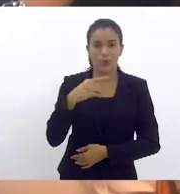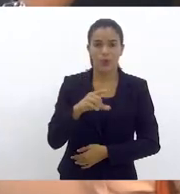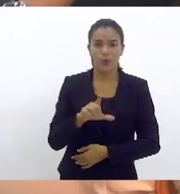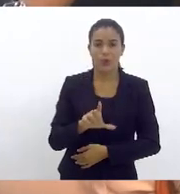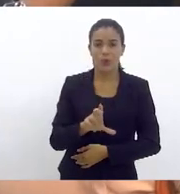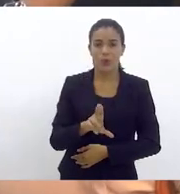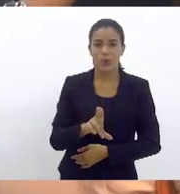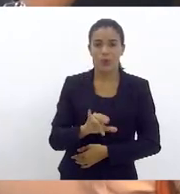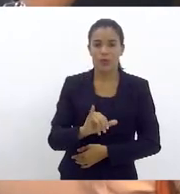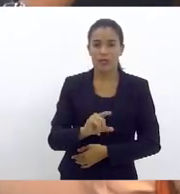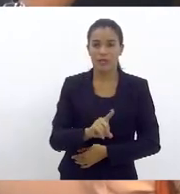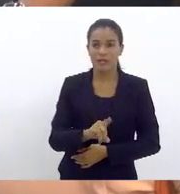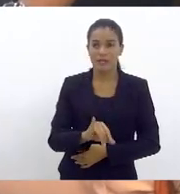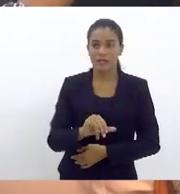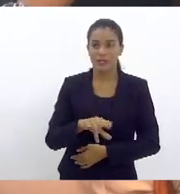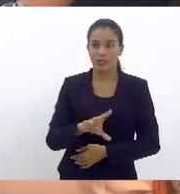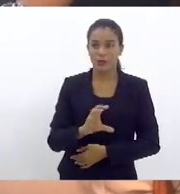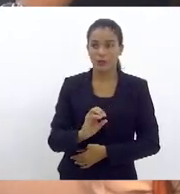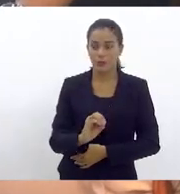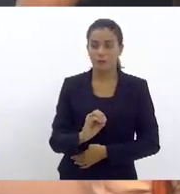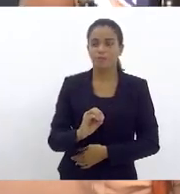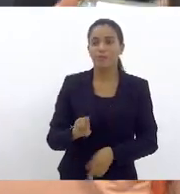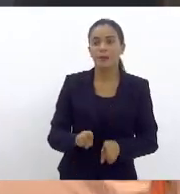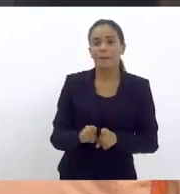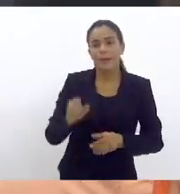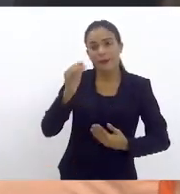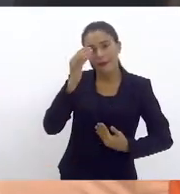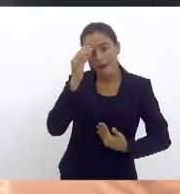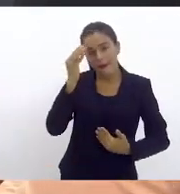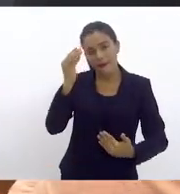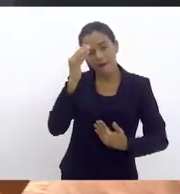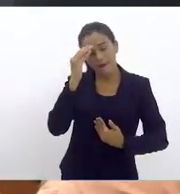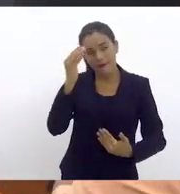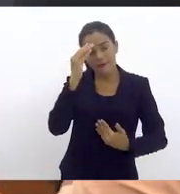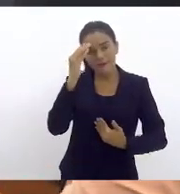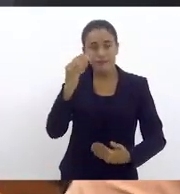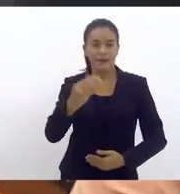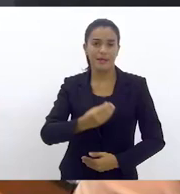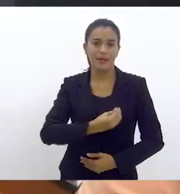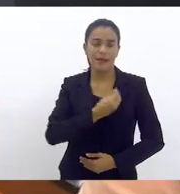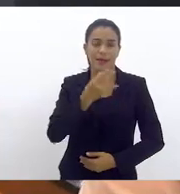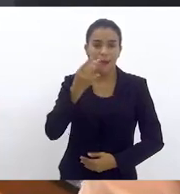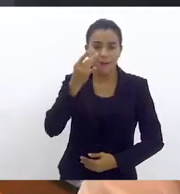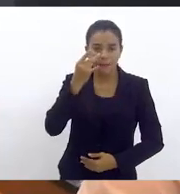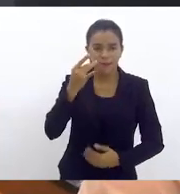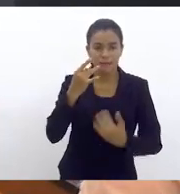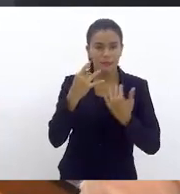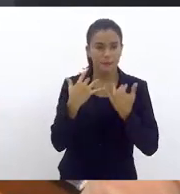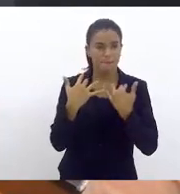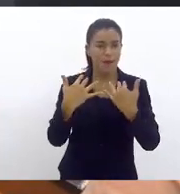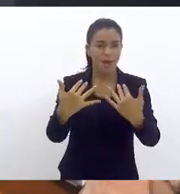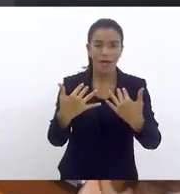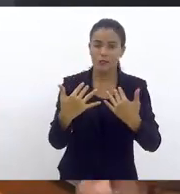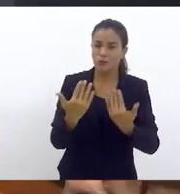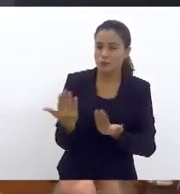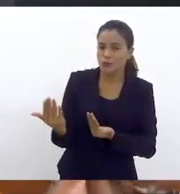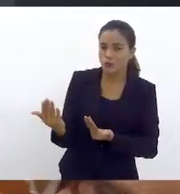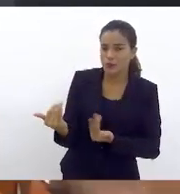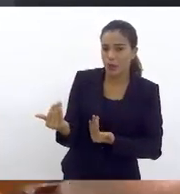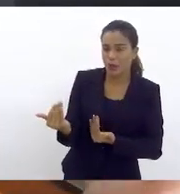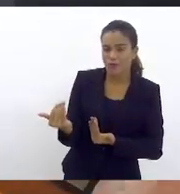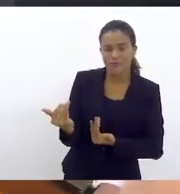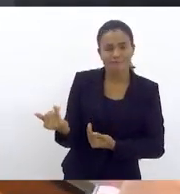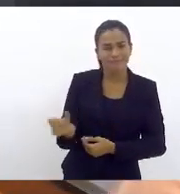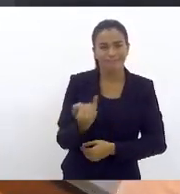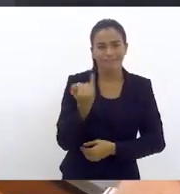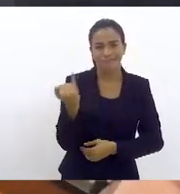de mais nada que eu quero também agradecer muito a presença de todos os jovens que aqui estão hoje é muito importante a presença